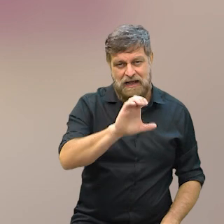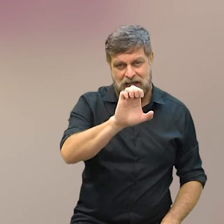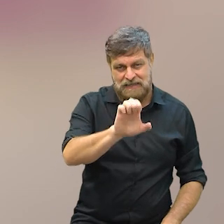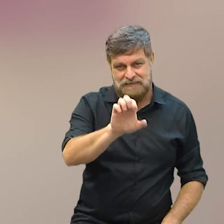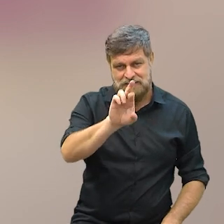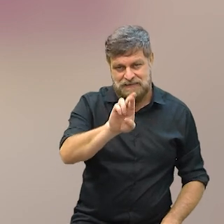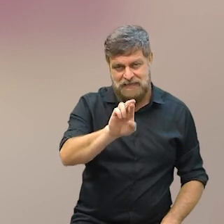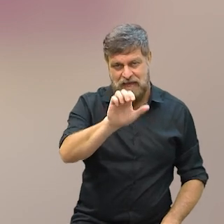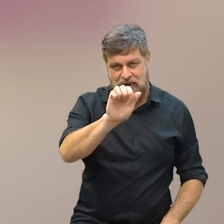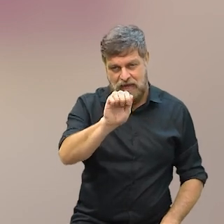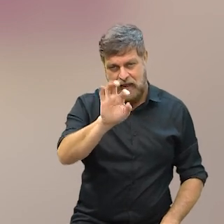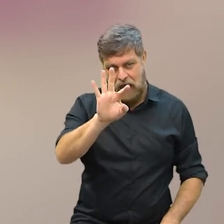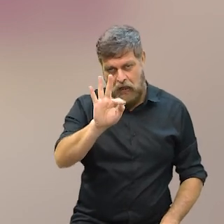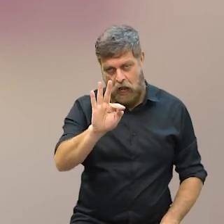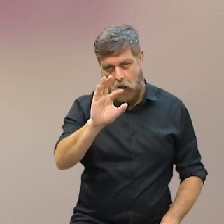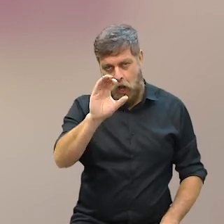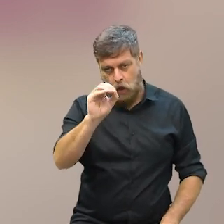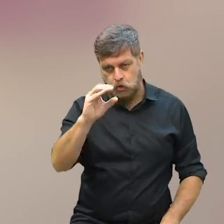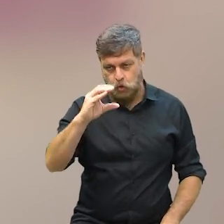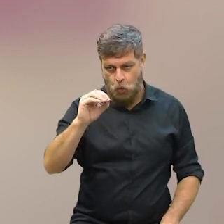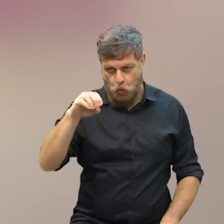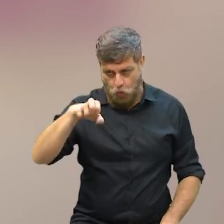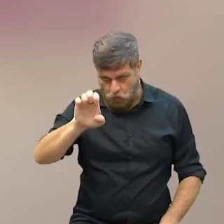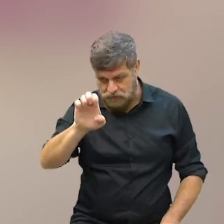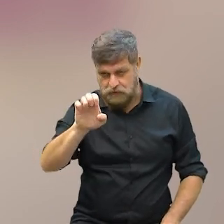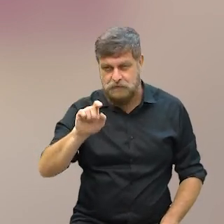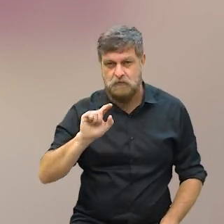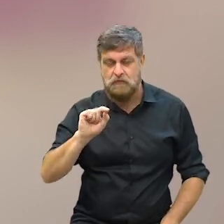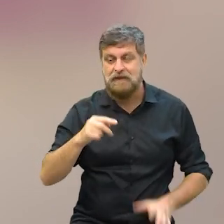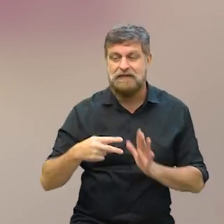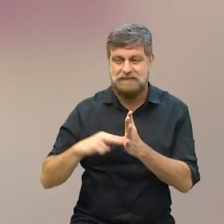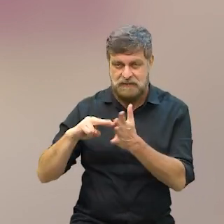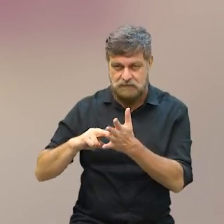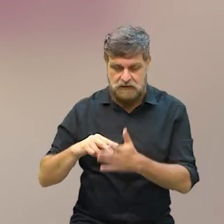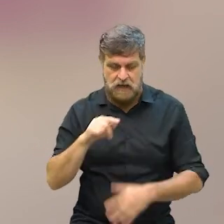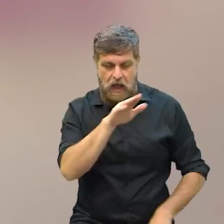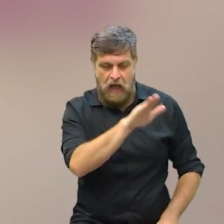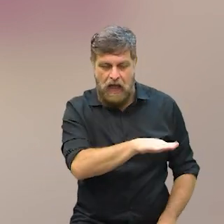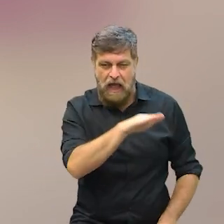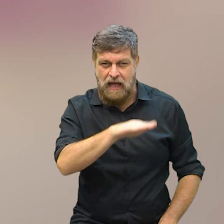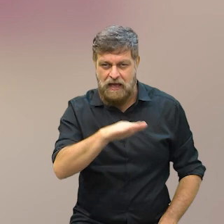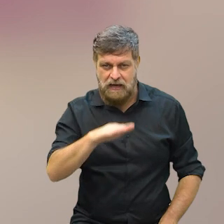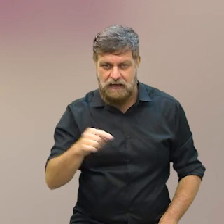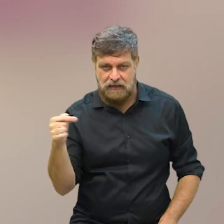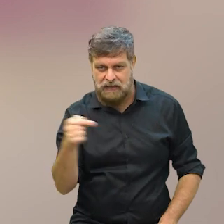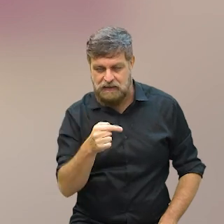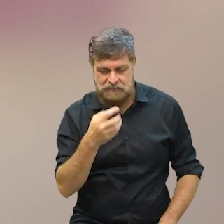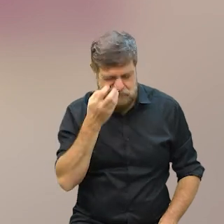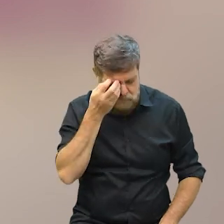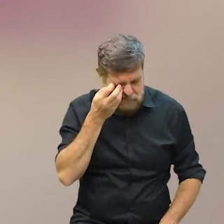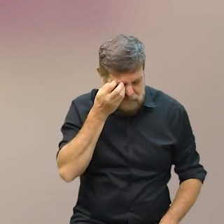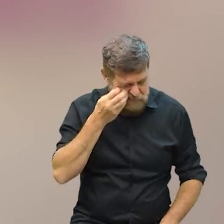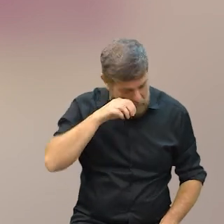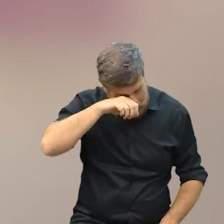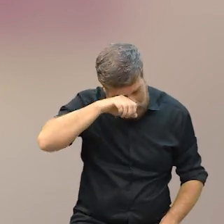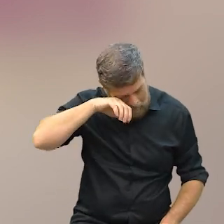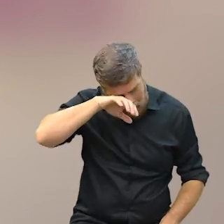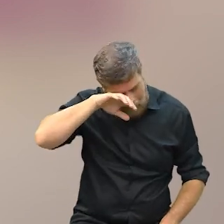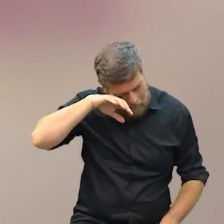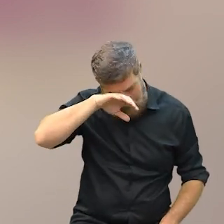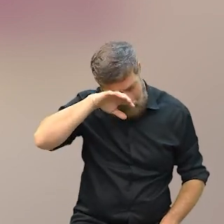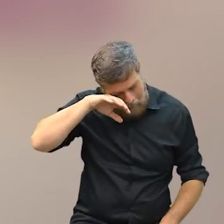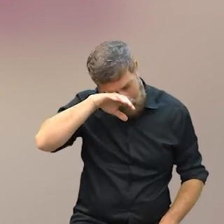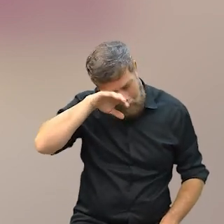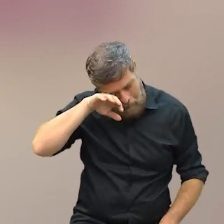é o ceratocone, né? Então, assim, o astigmatismo, a criança, ela tem a tendência, para essas crianças que você falou de coçar o olho, às vezes ela